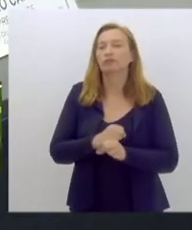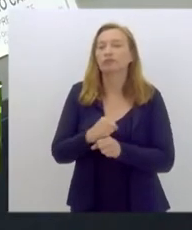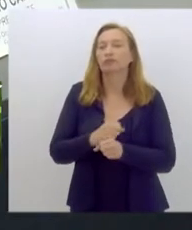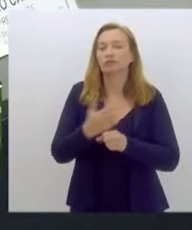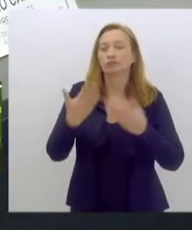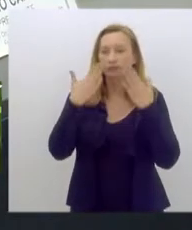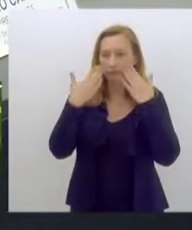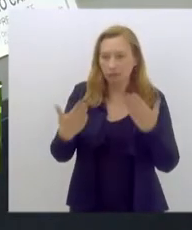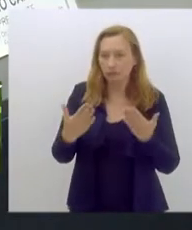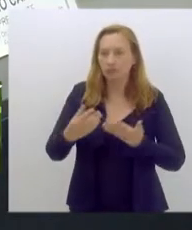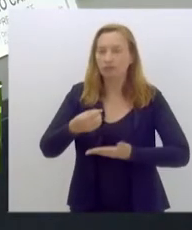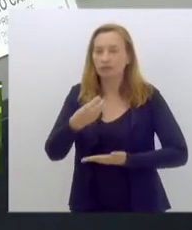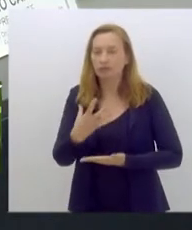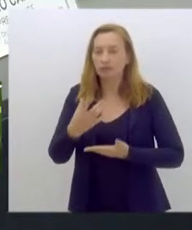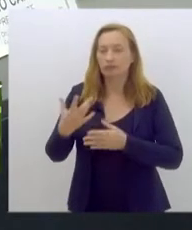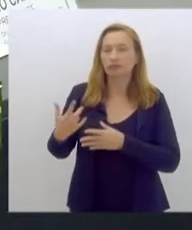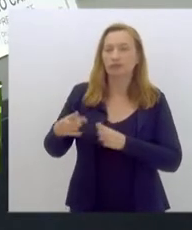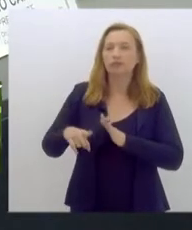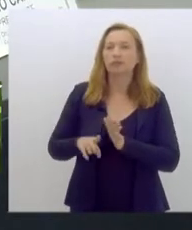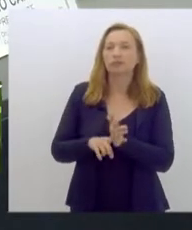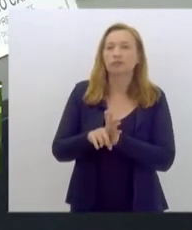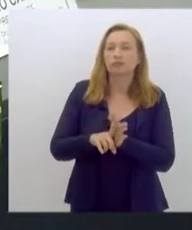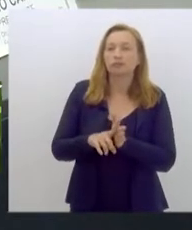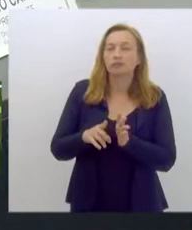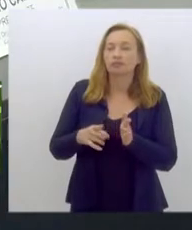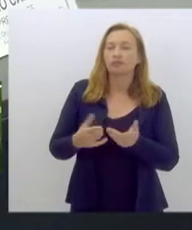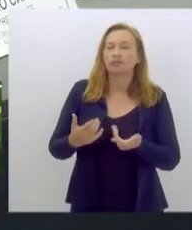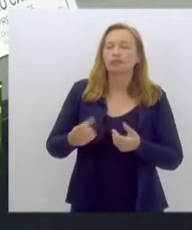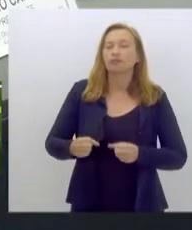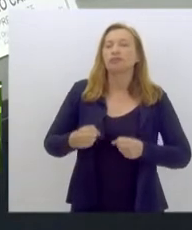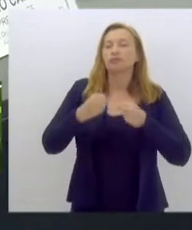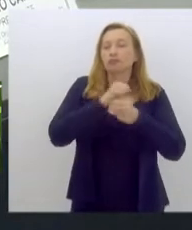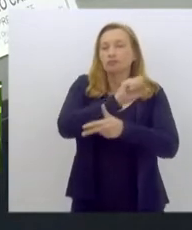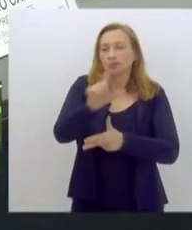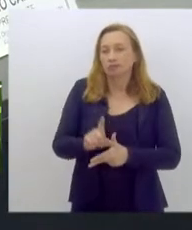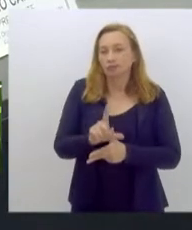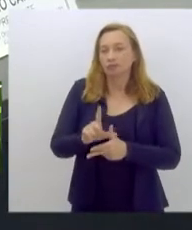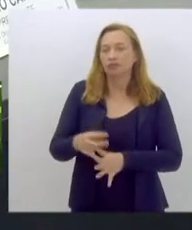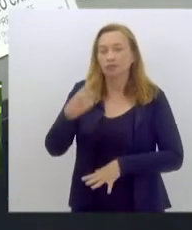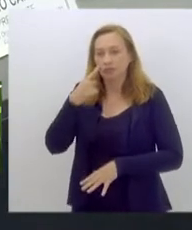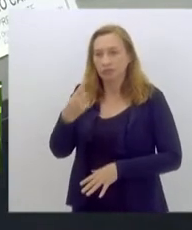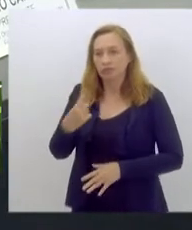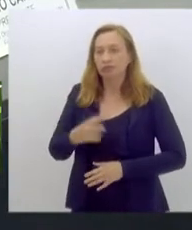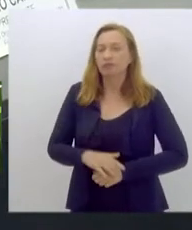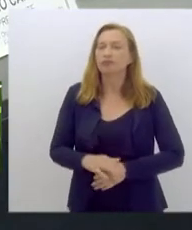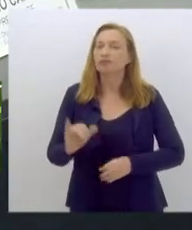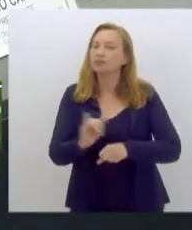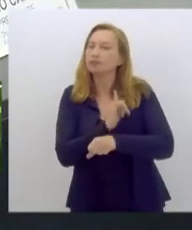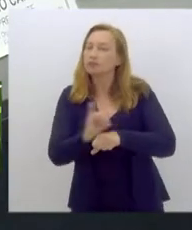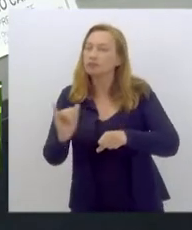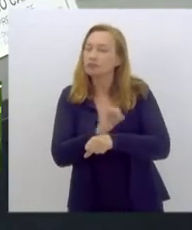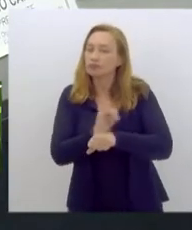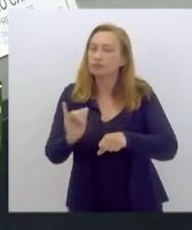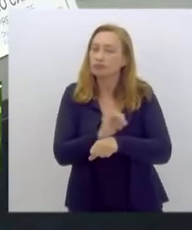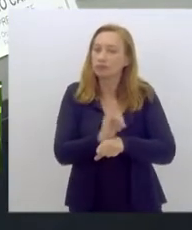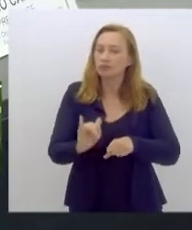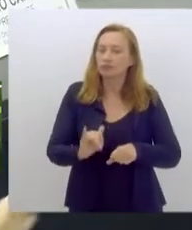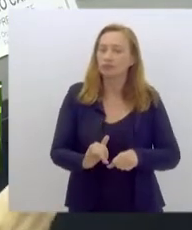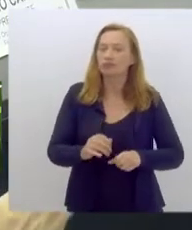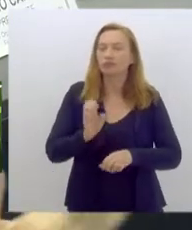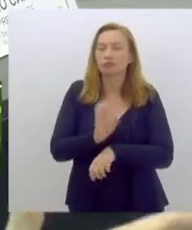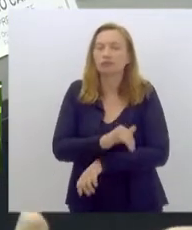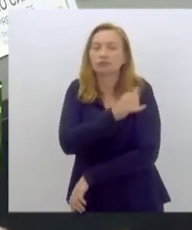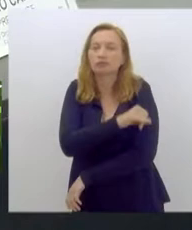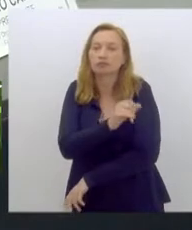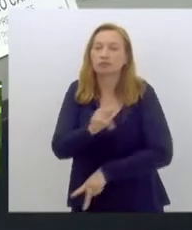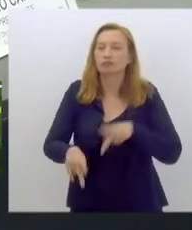que evidencia a visão do Poder Executivo para atendimento às demandas vistas e estratégicas em favor da população do Estado do Rio de